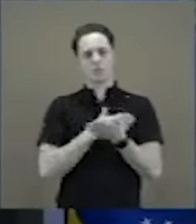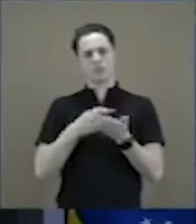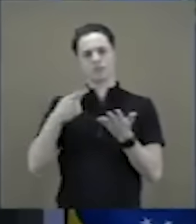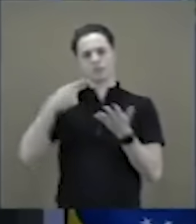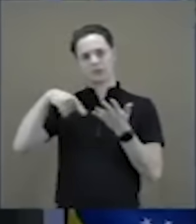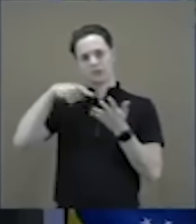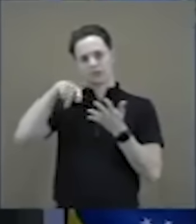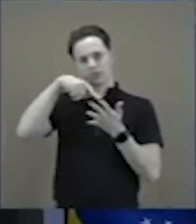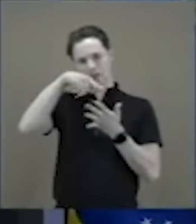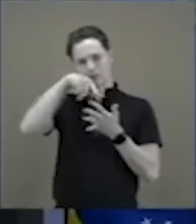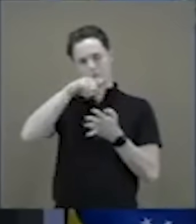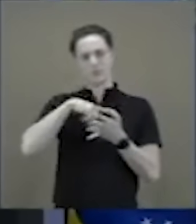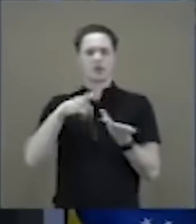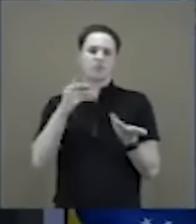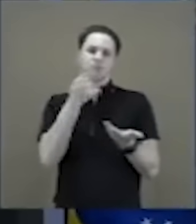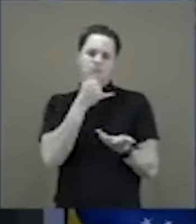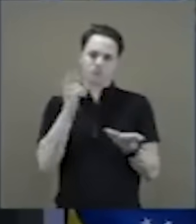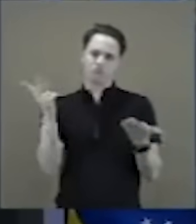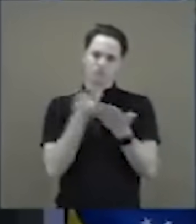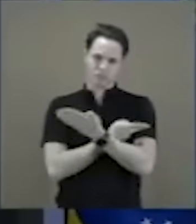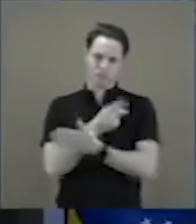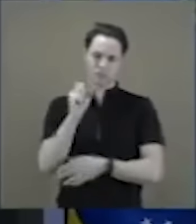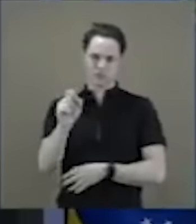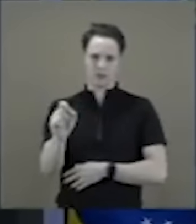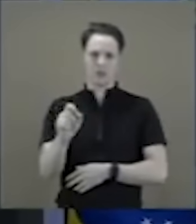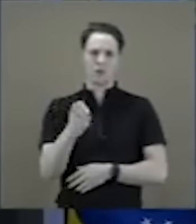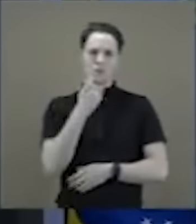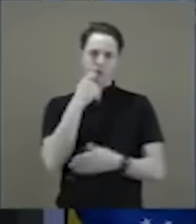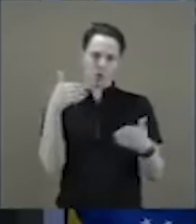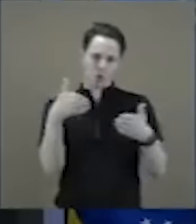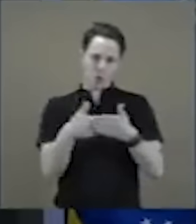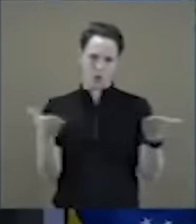É muito triste a cena atual do Brasil.